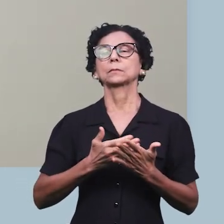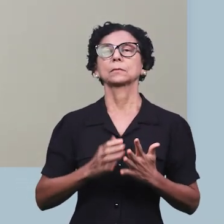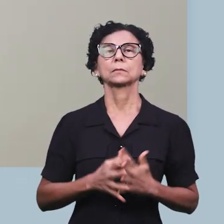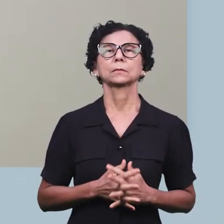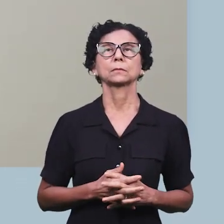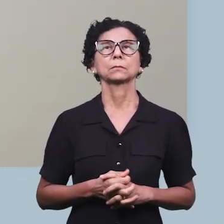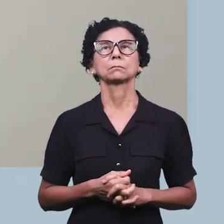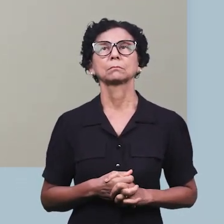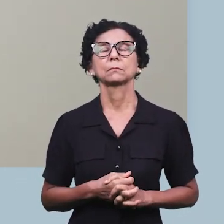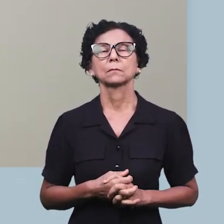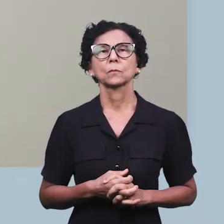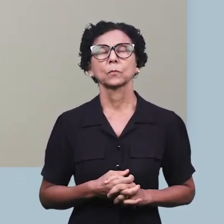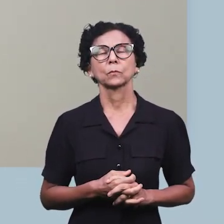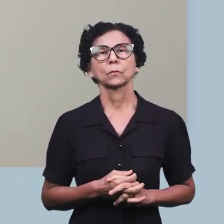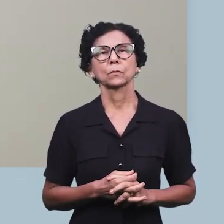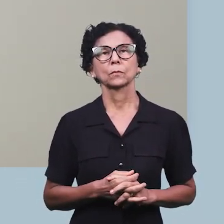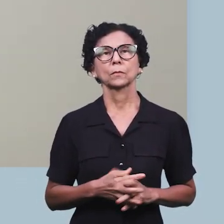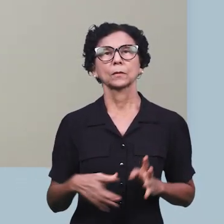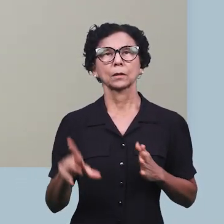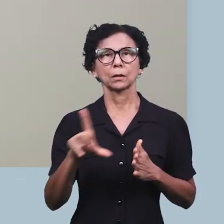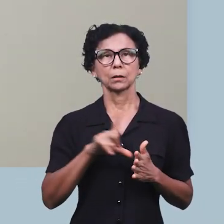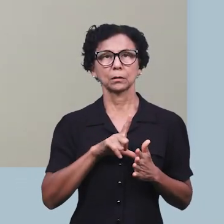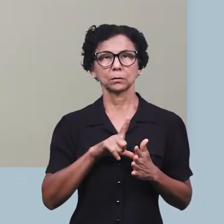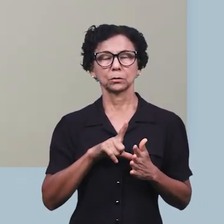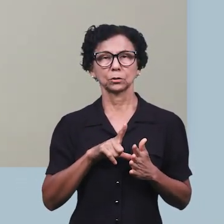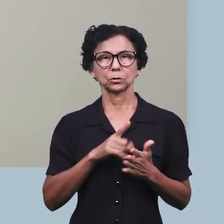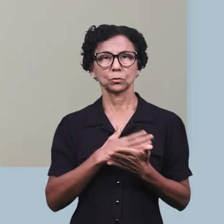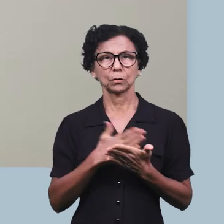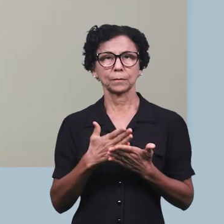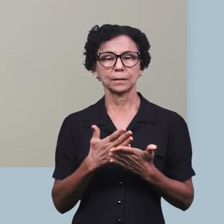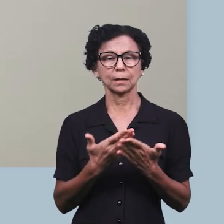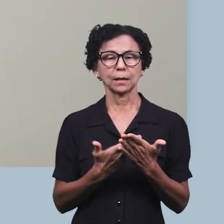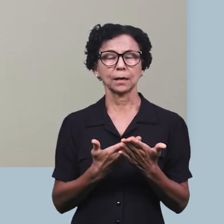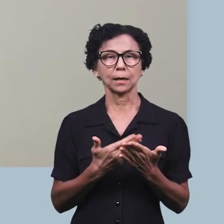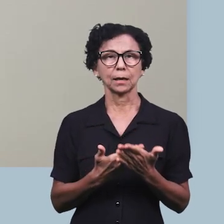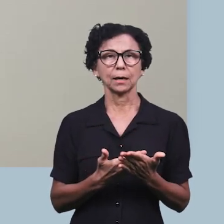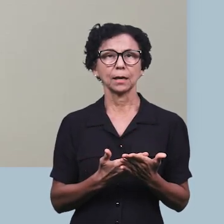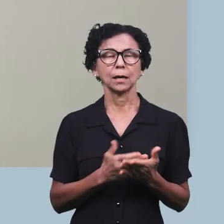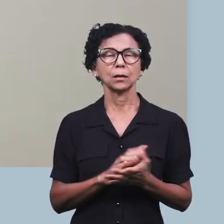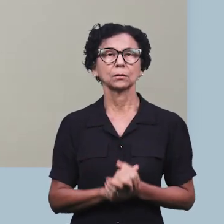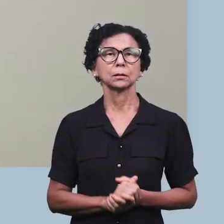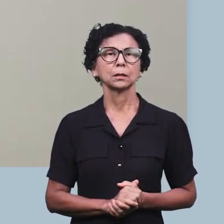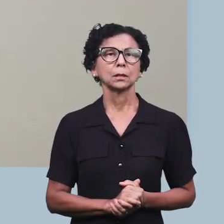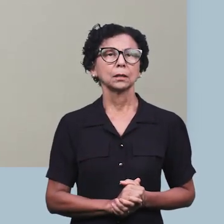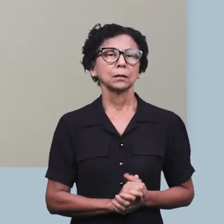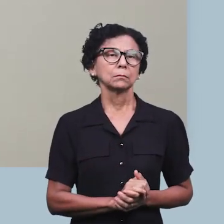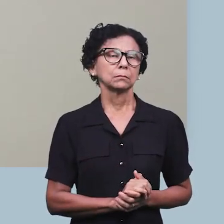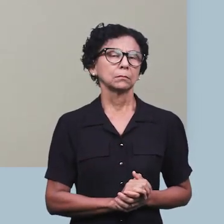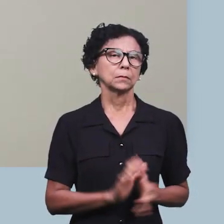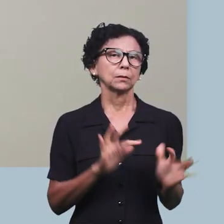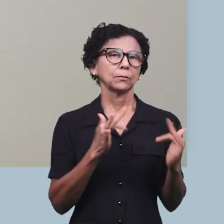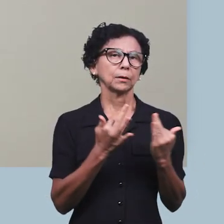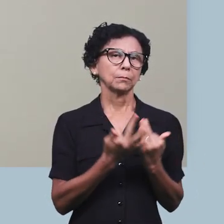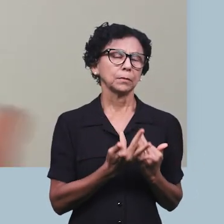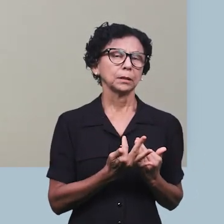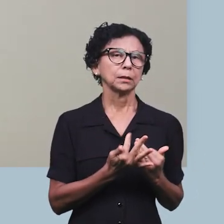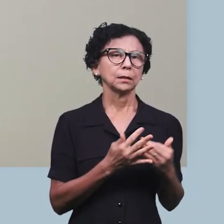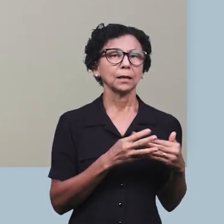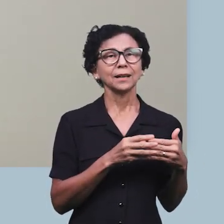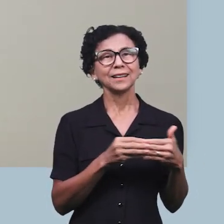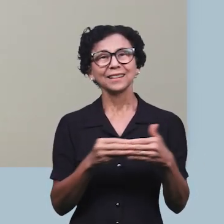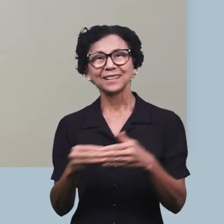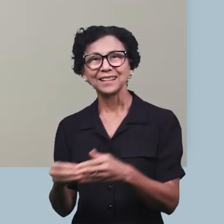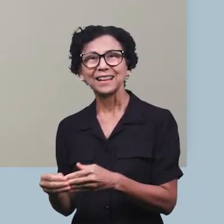bom, antes dela iniciar as aulas, a família leve ela nesse ambiente para ela